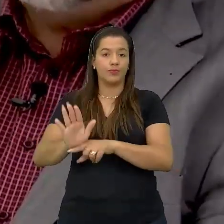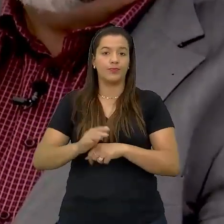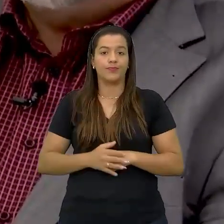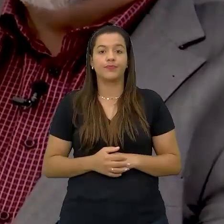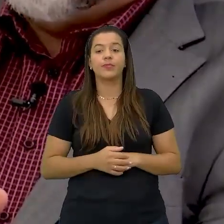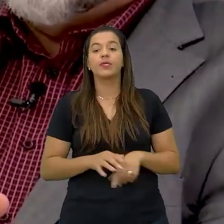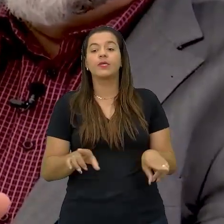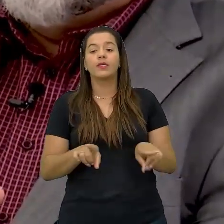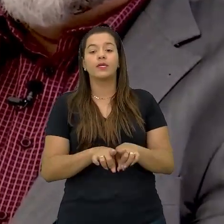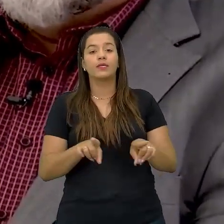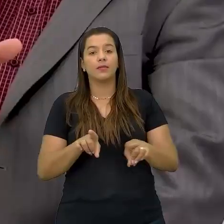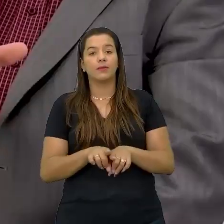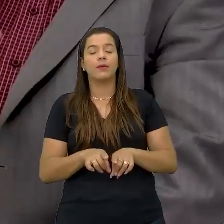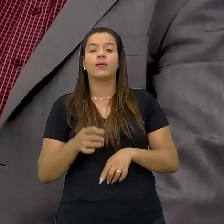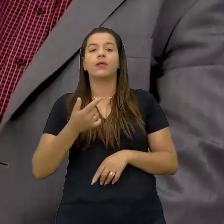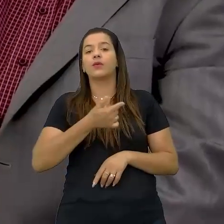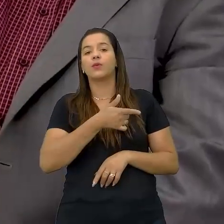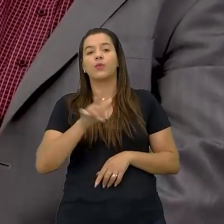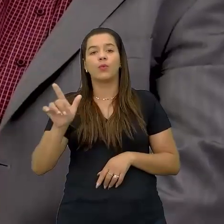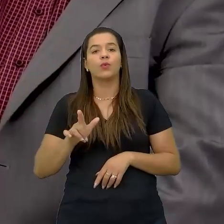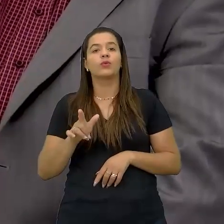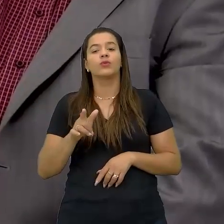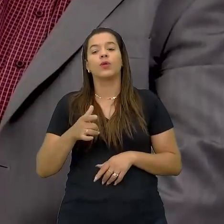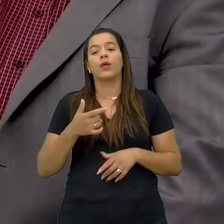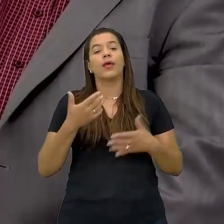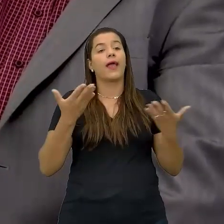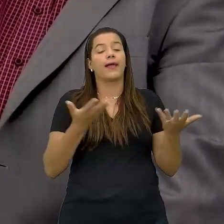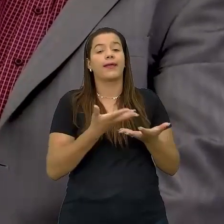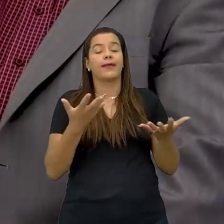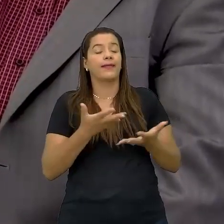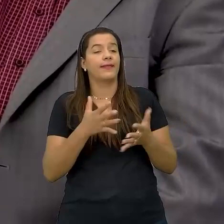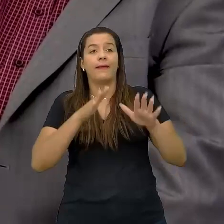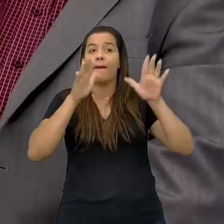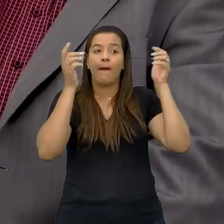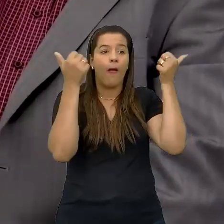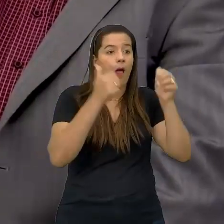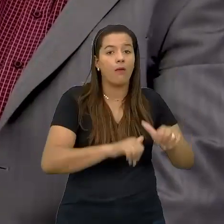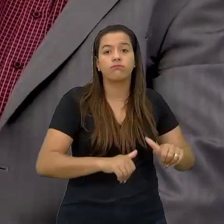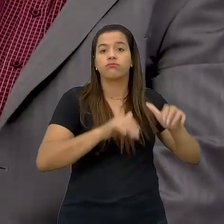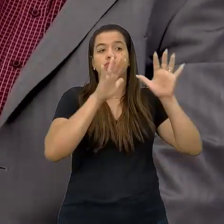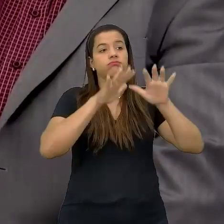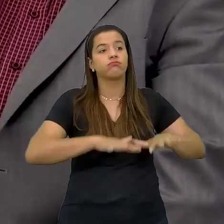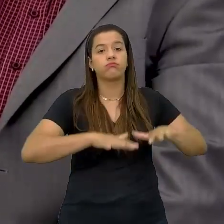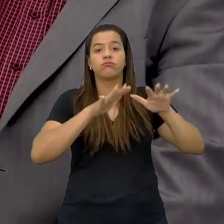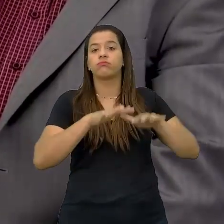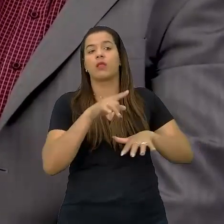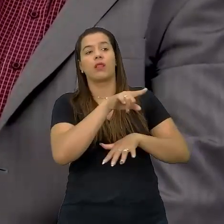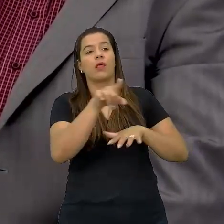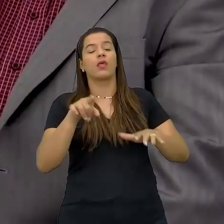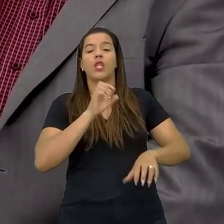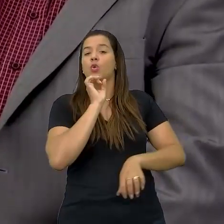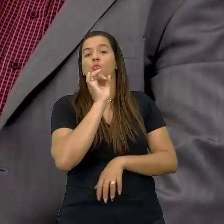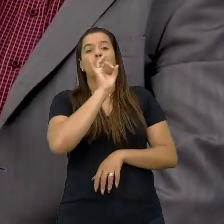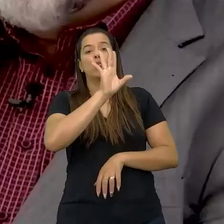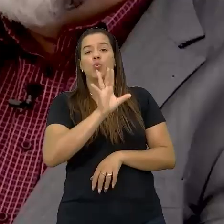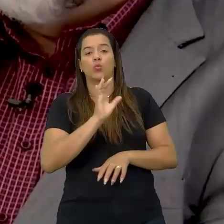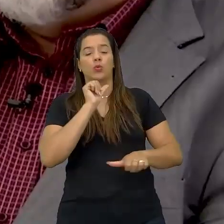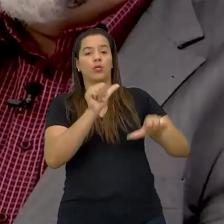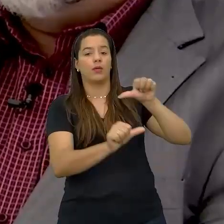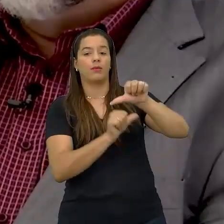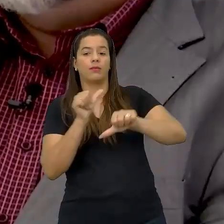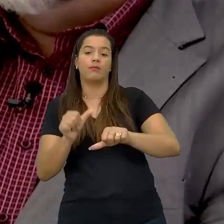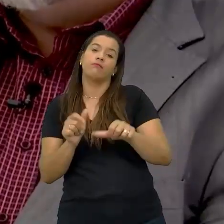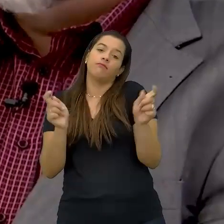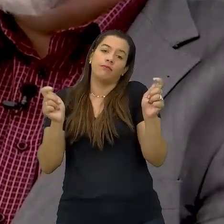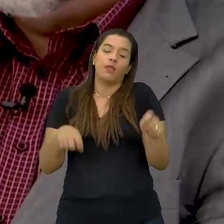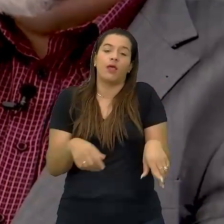a informatolatria, que é a adoração do mundo tecnológico, supondo que é ele em si que terá a capacidade de fazê-lo. Claro